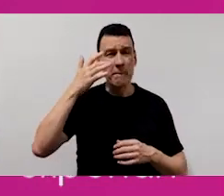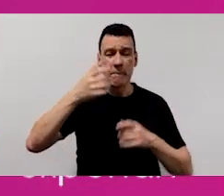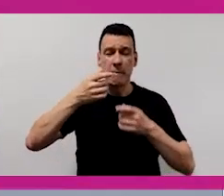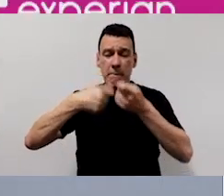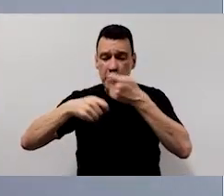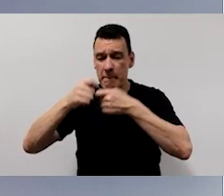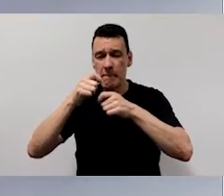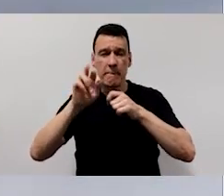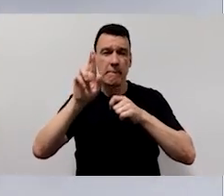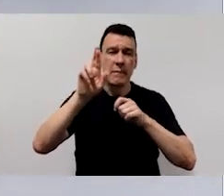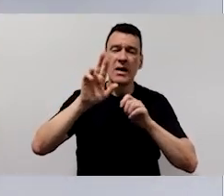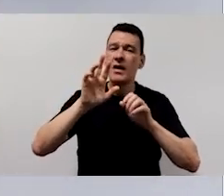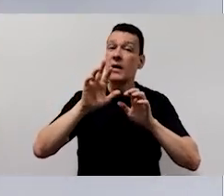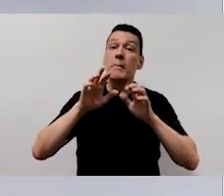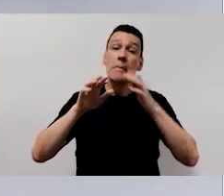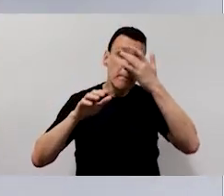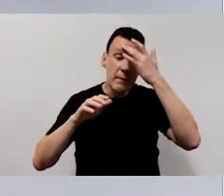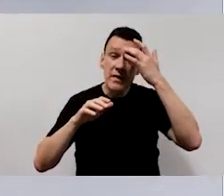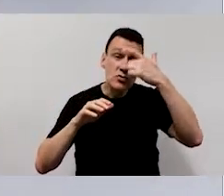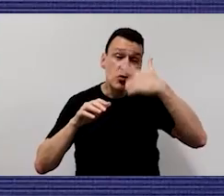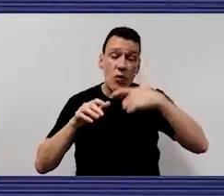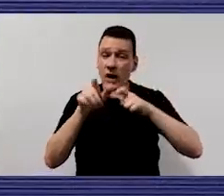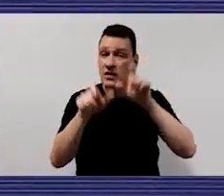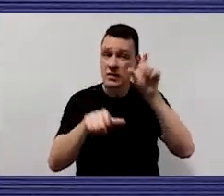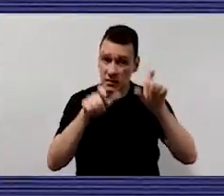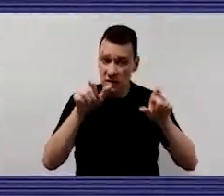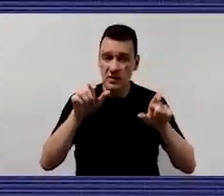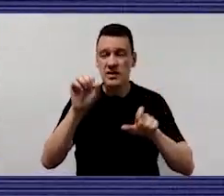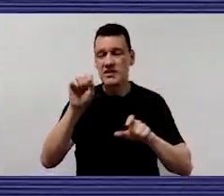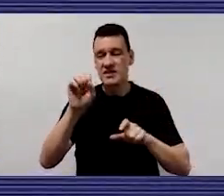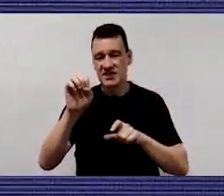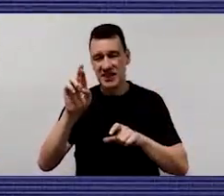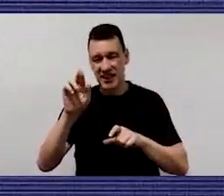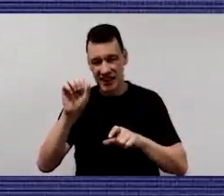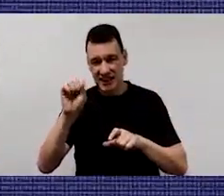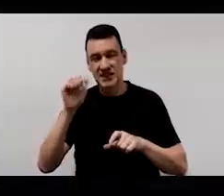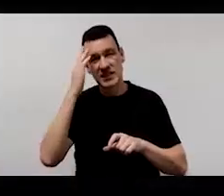Serasa sabe quem é quem. Se puderem dar um play no vídeo rapidinho, por favor.